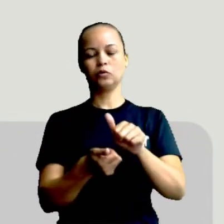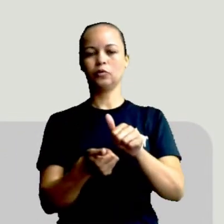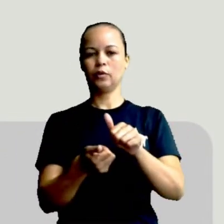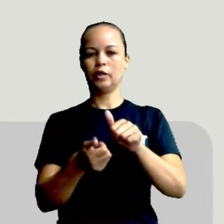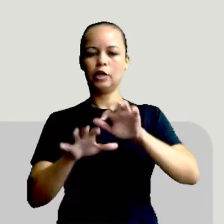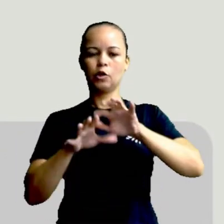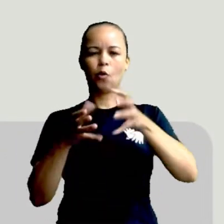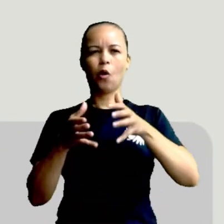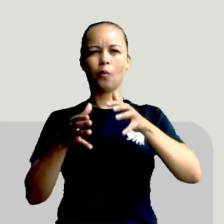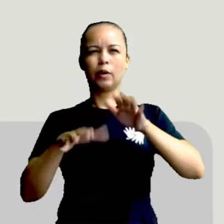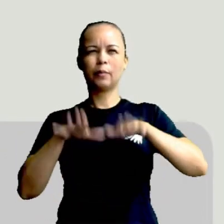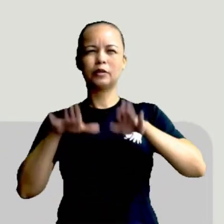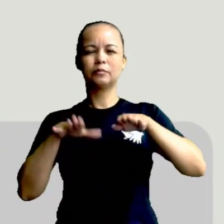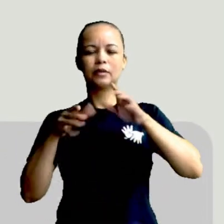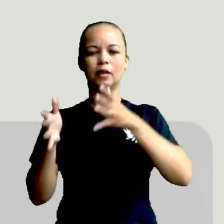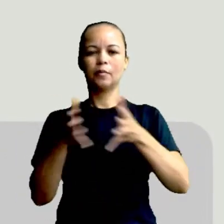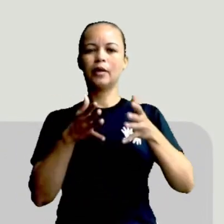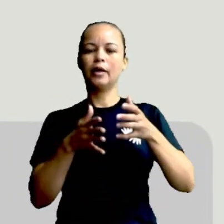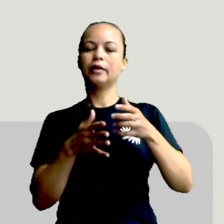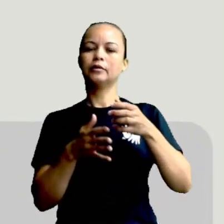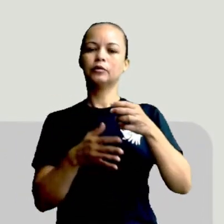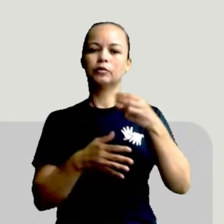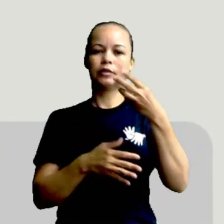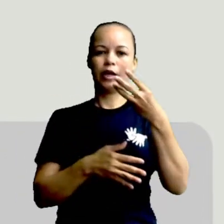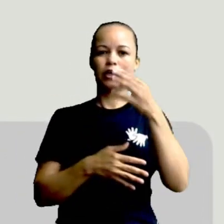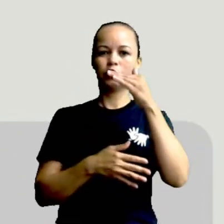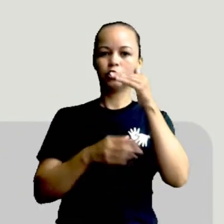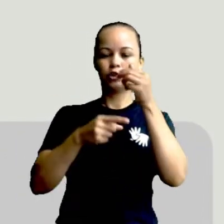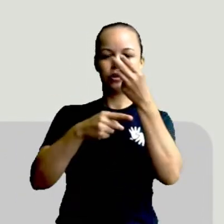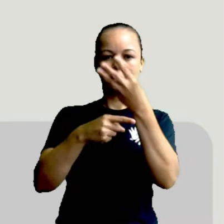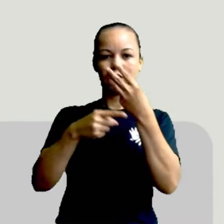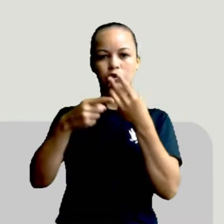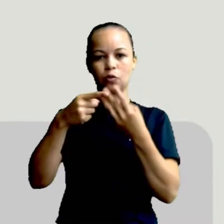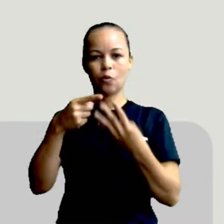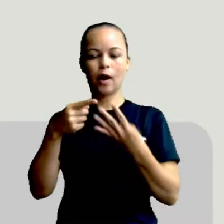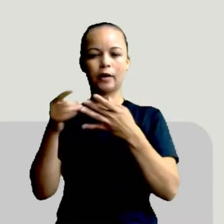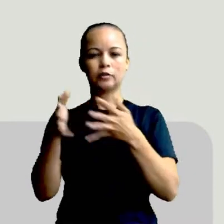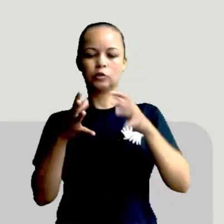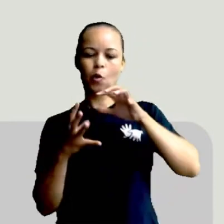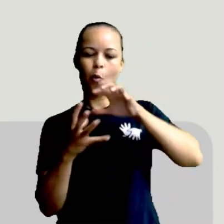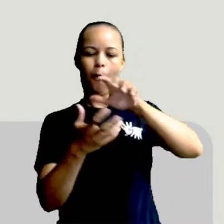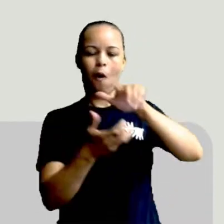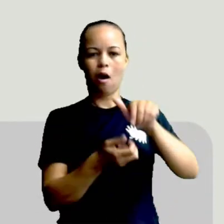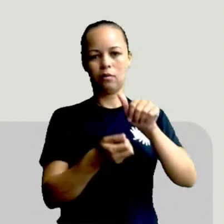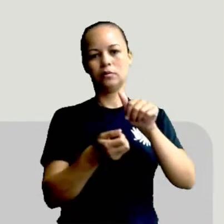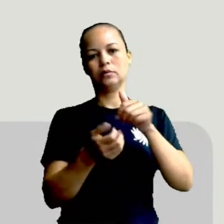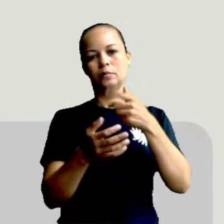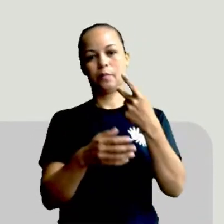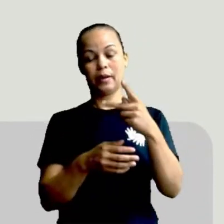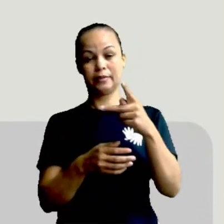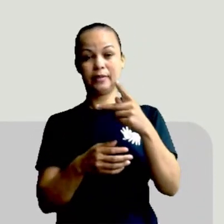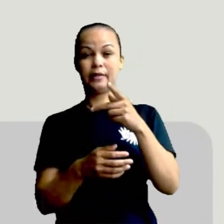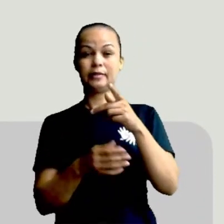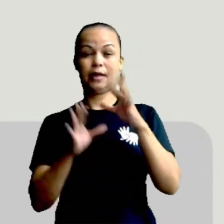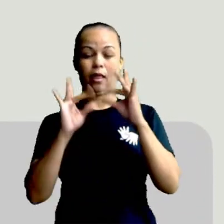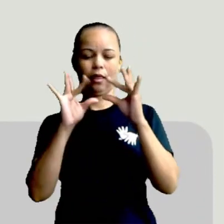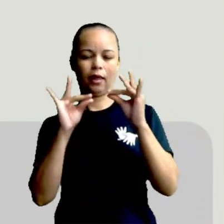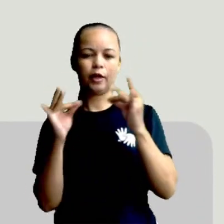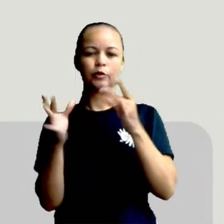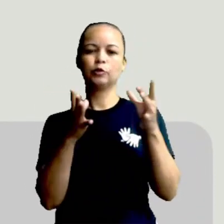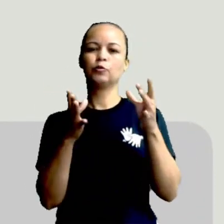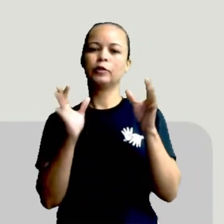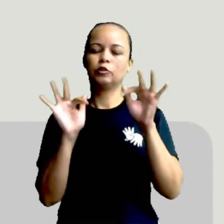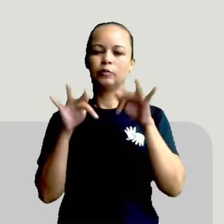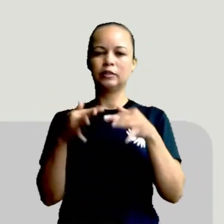cobre aproximadamente 3/4 da superfície do planeta. Mas aí, gente, esse líquido é indispensável, flui no